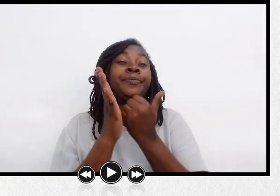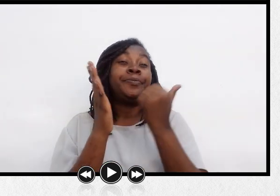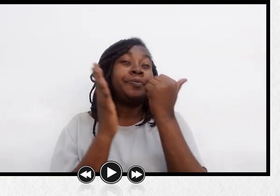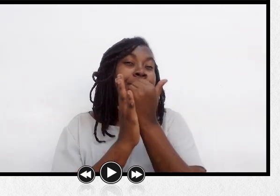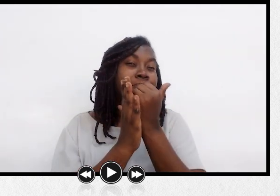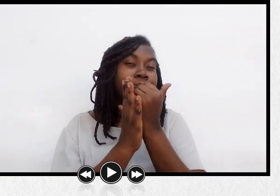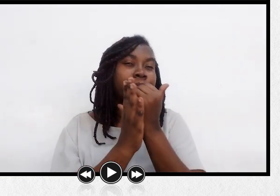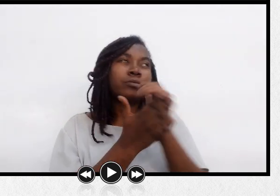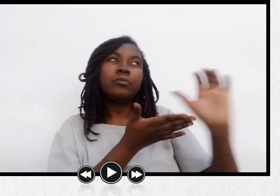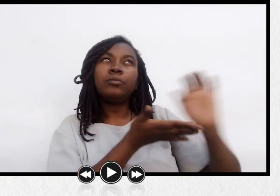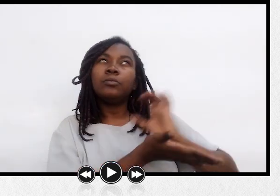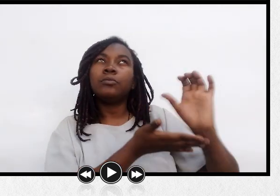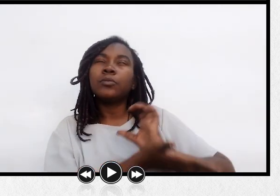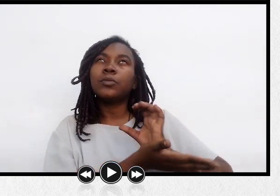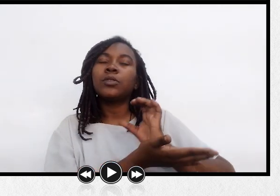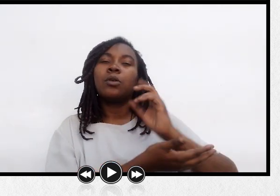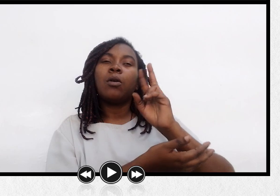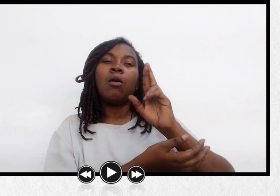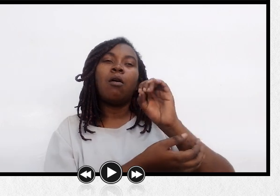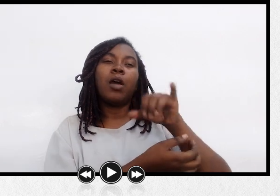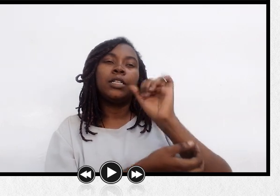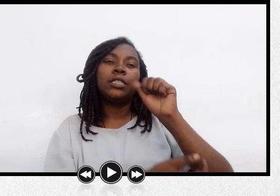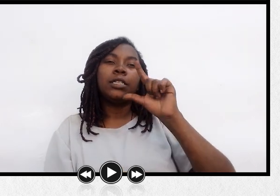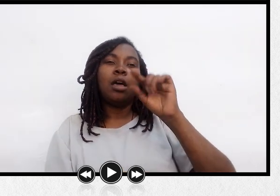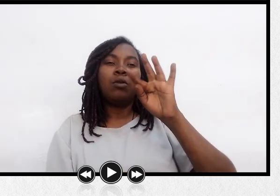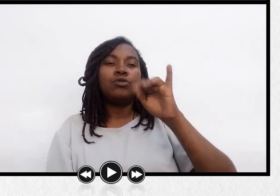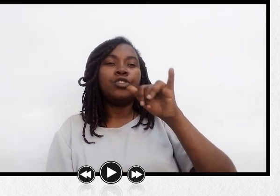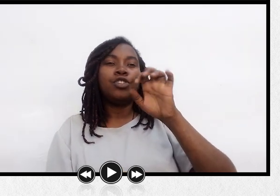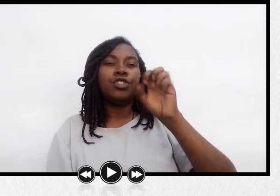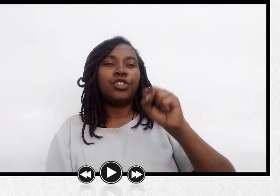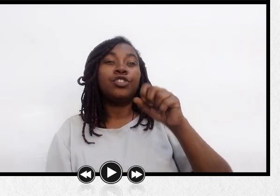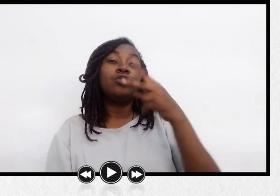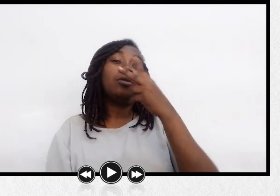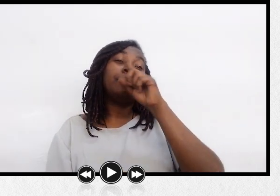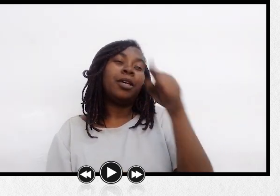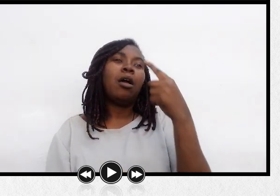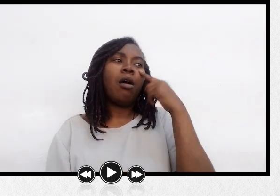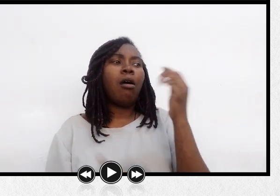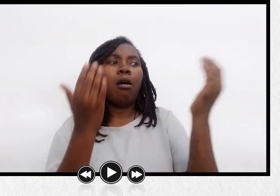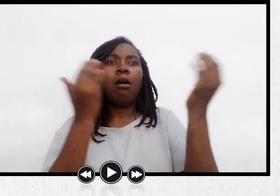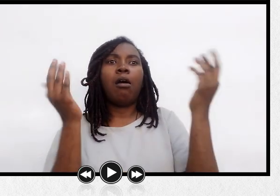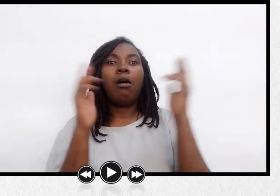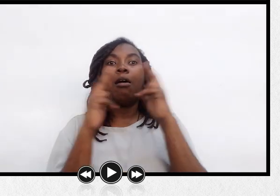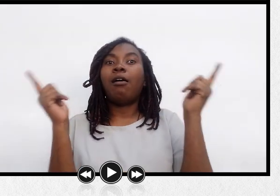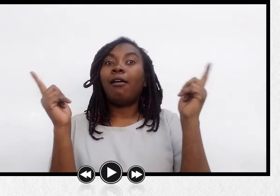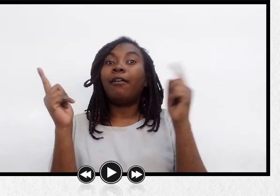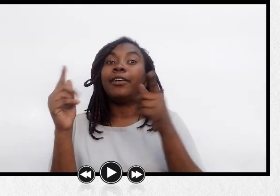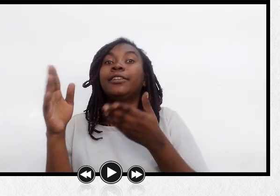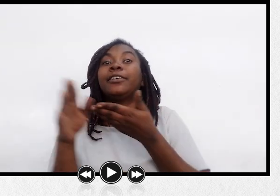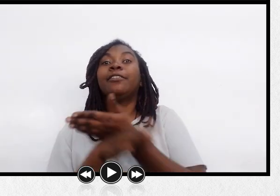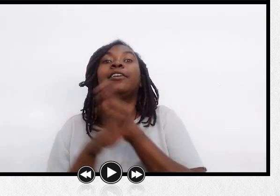dos royalties 2 milhões. Então, olha a diferença. Aí você vai, por exemplo, para um comitê